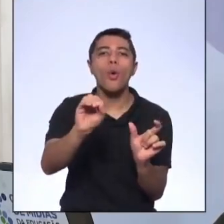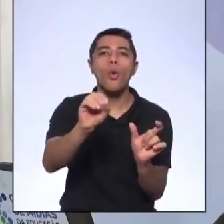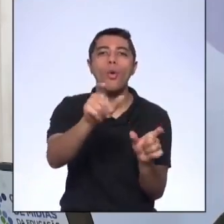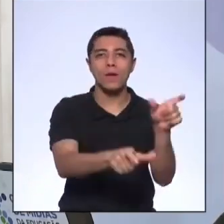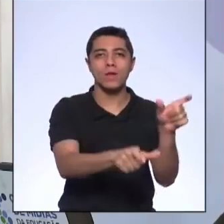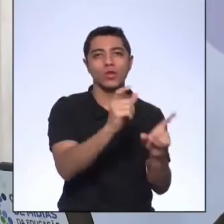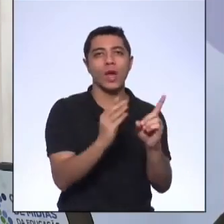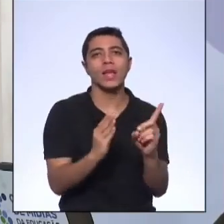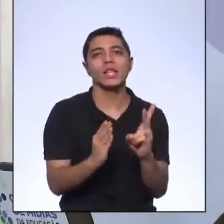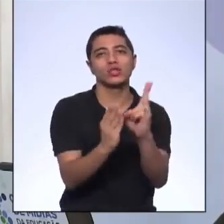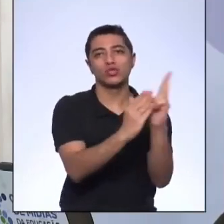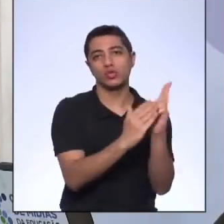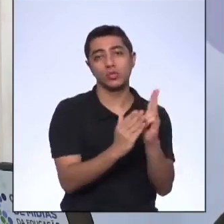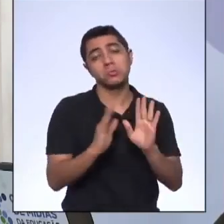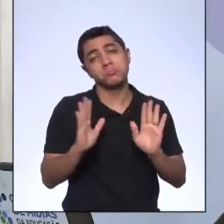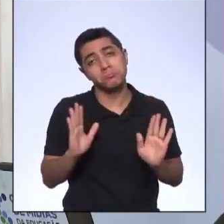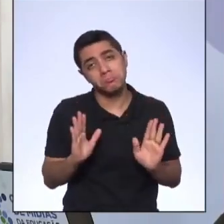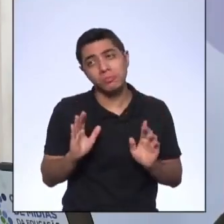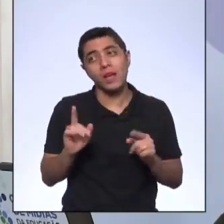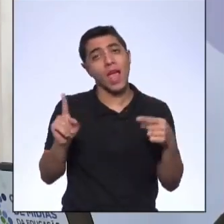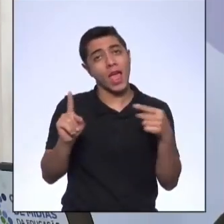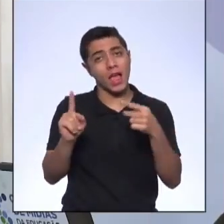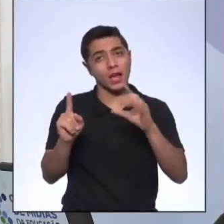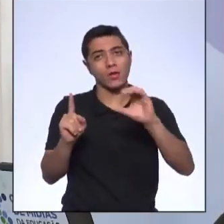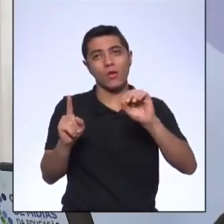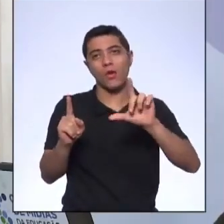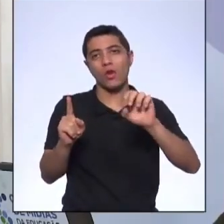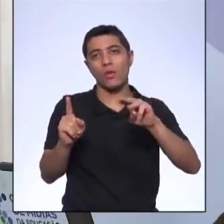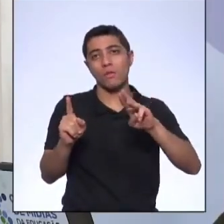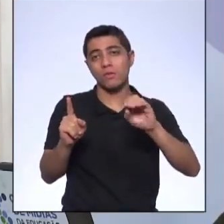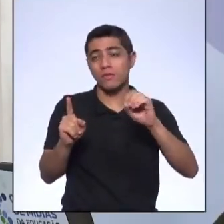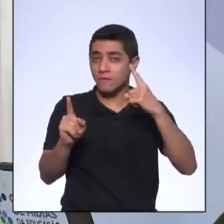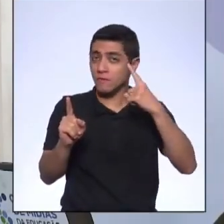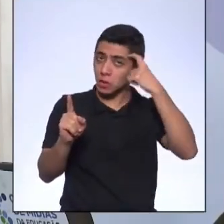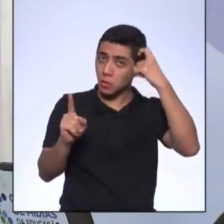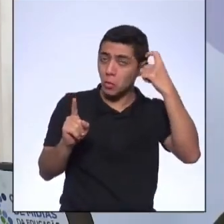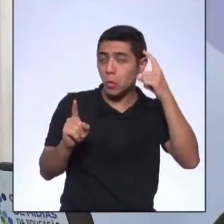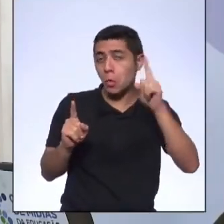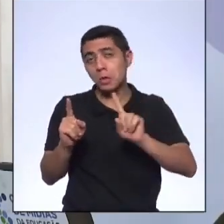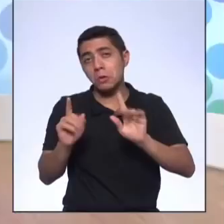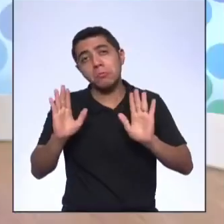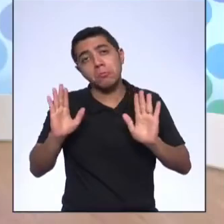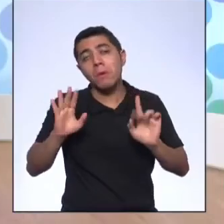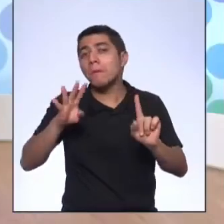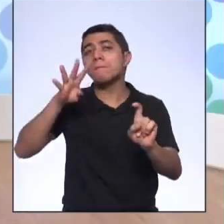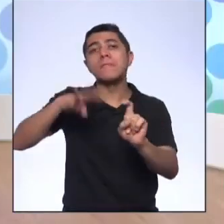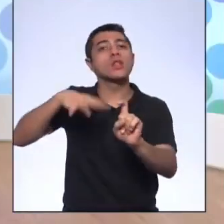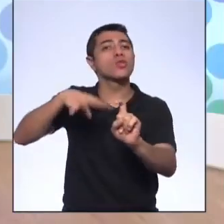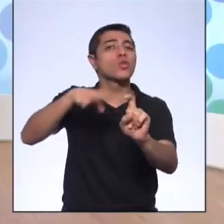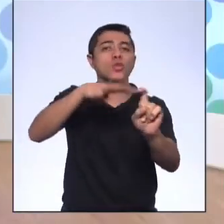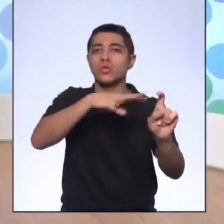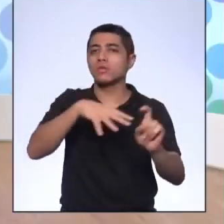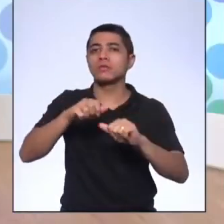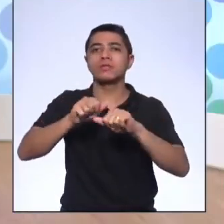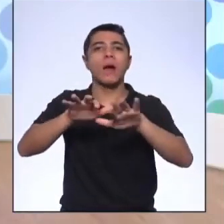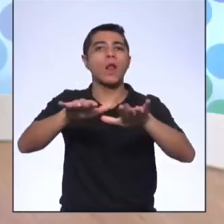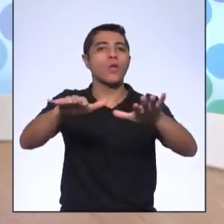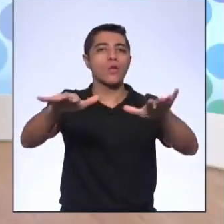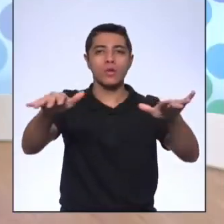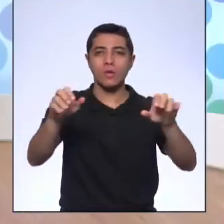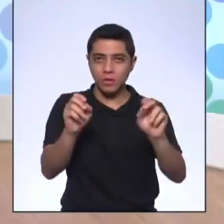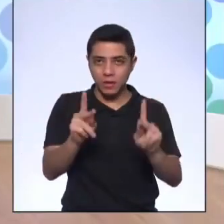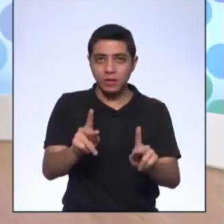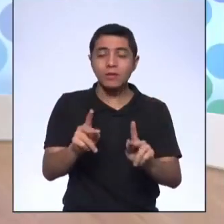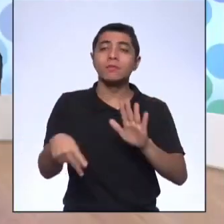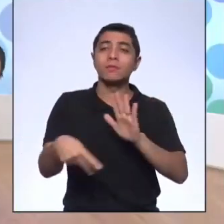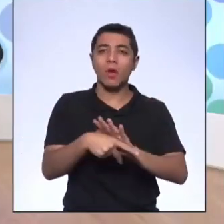mora na Índia é índio, né? E aí tem esses mitos criados aí para designar essas origens do